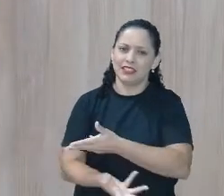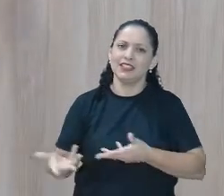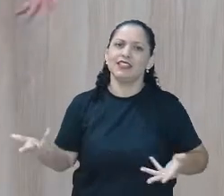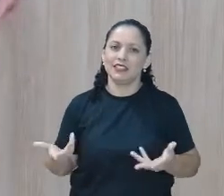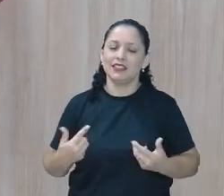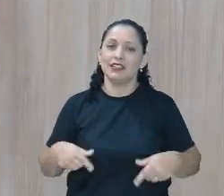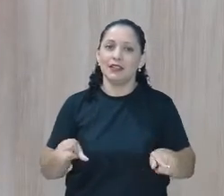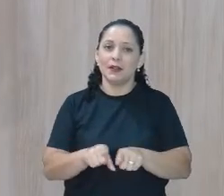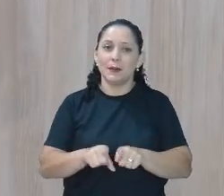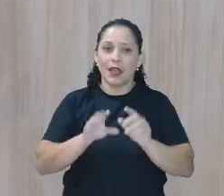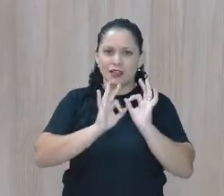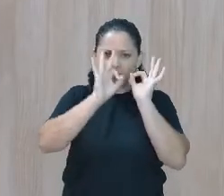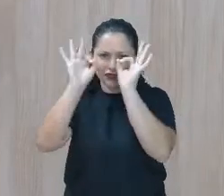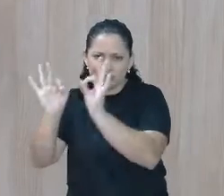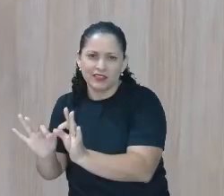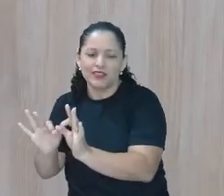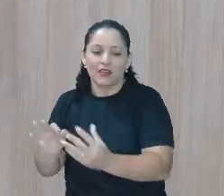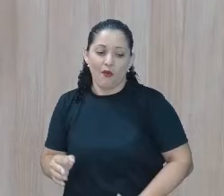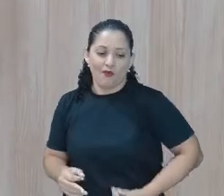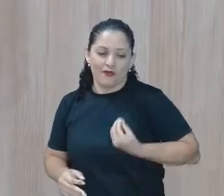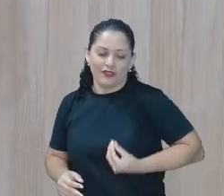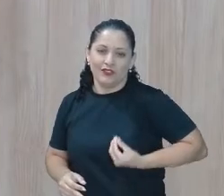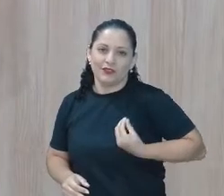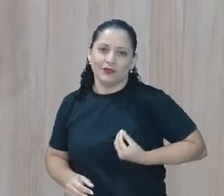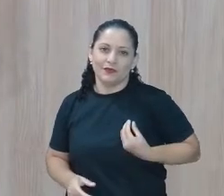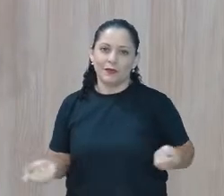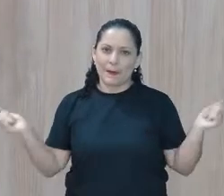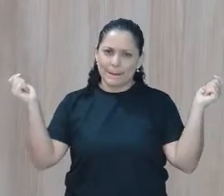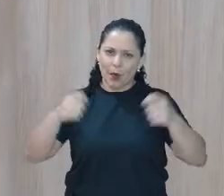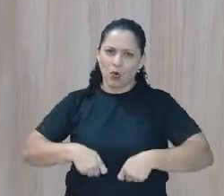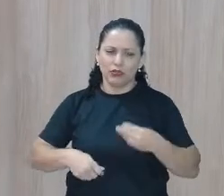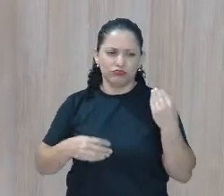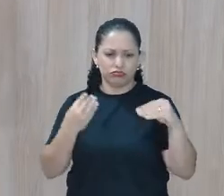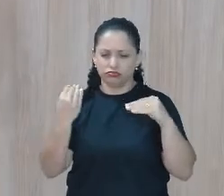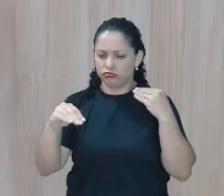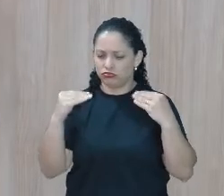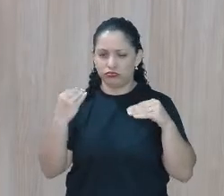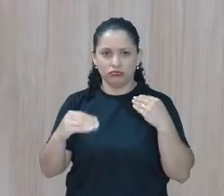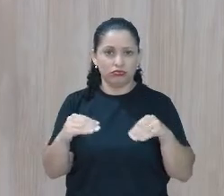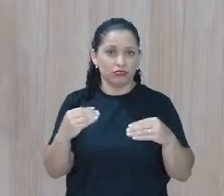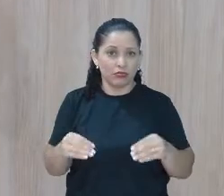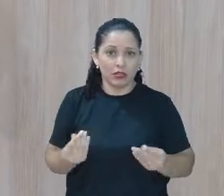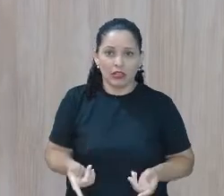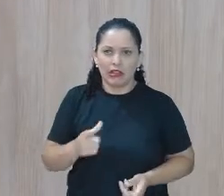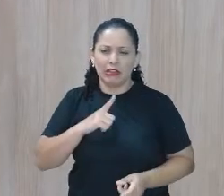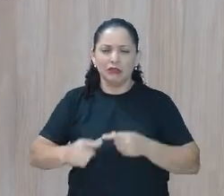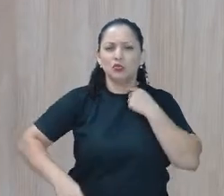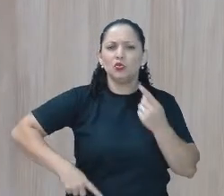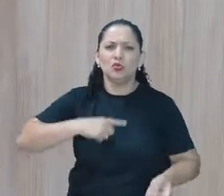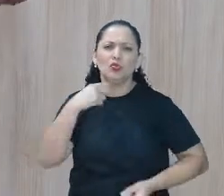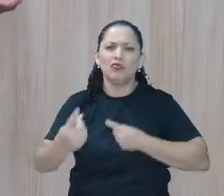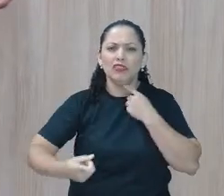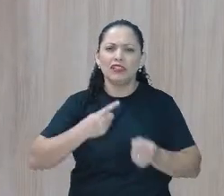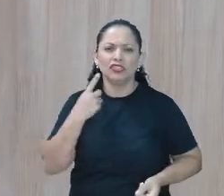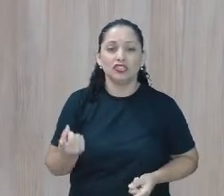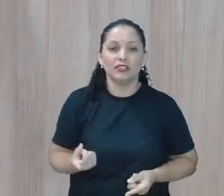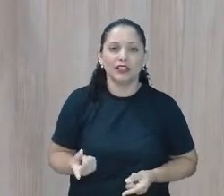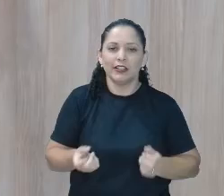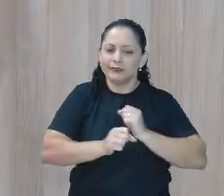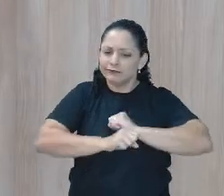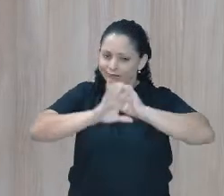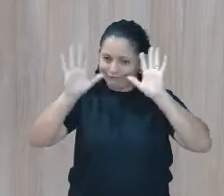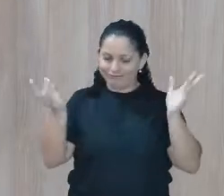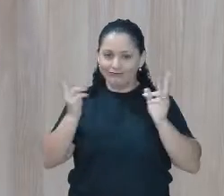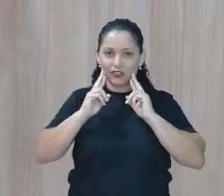mesmo tempo com a gente, acompanhando a nossa aula ao vivo. Você pode mandar aí a sua dúvida em tempo real e a gente vai estar